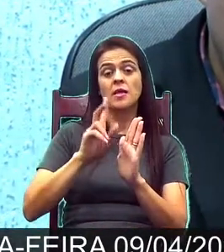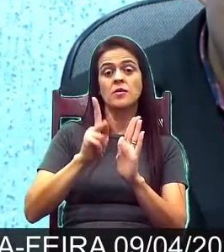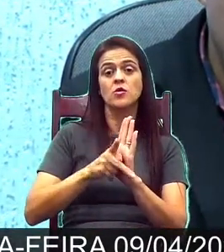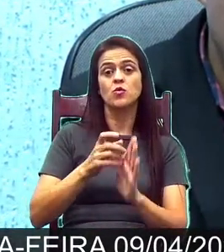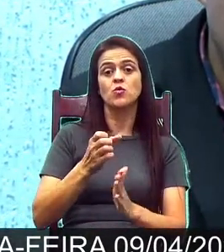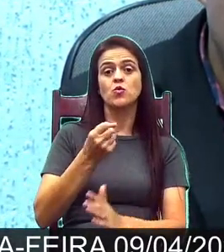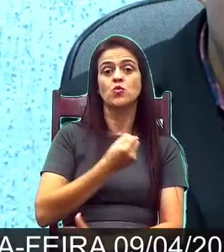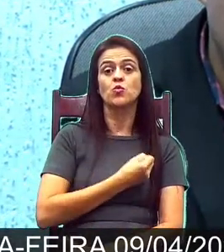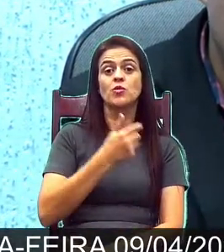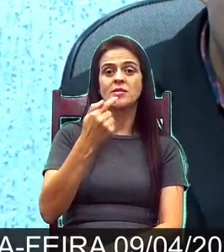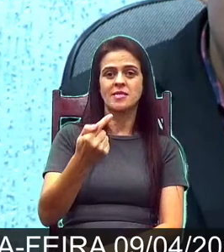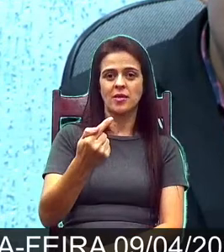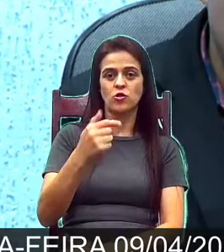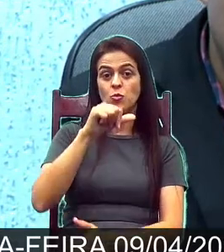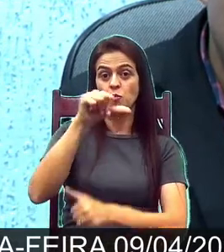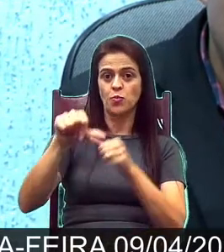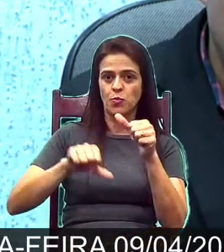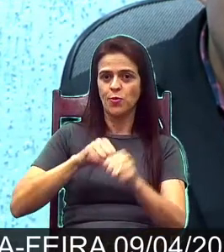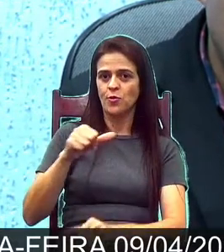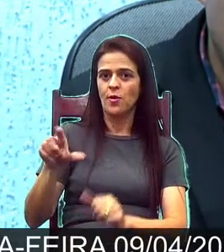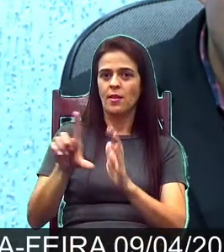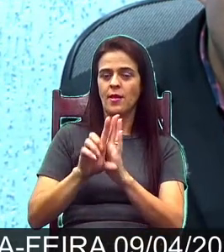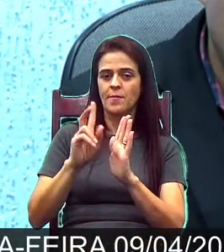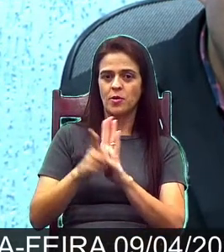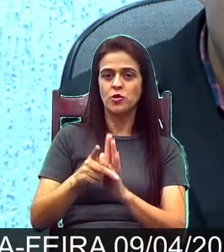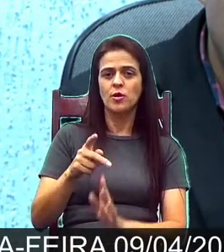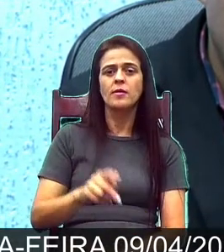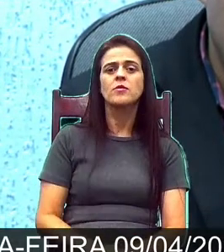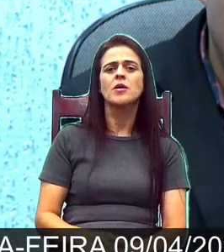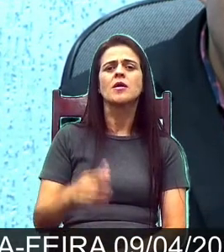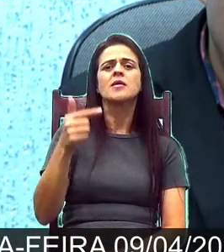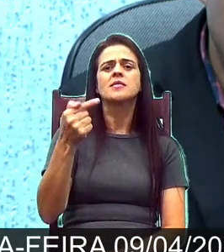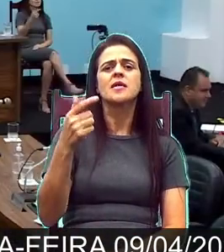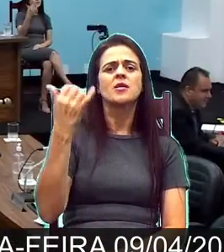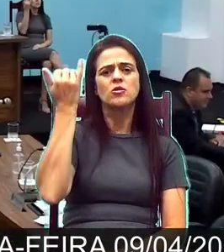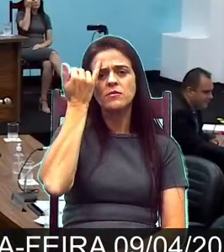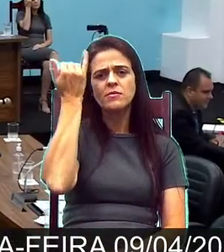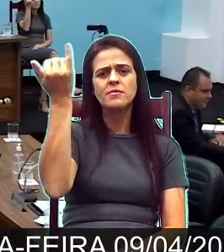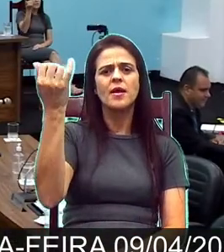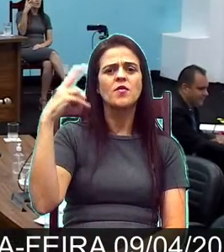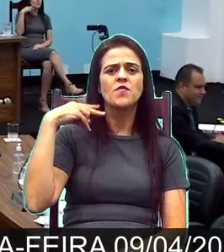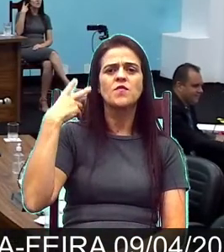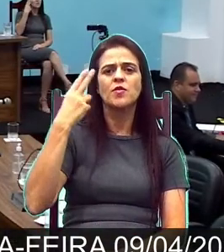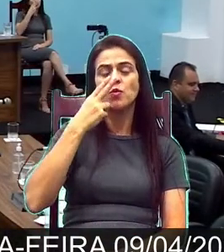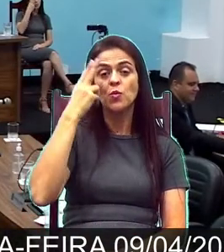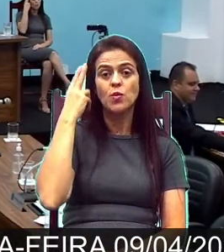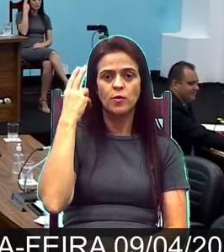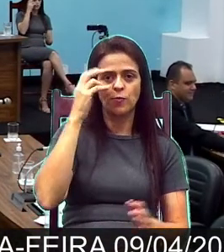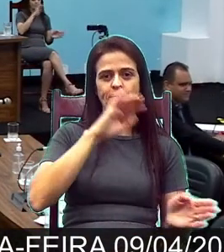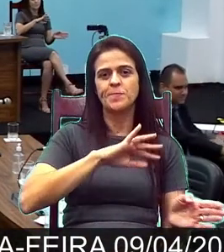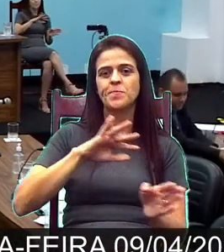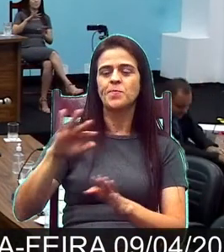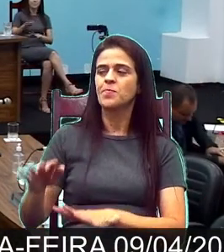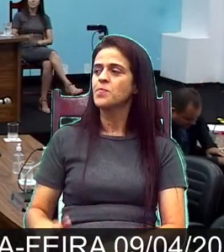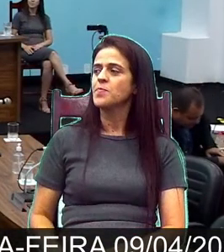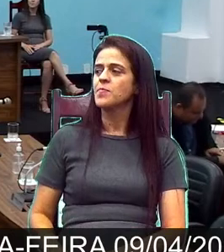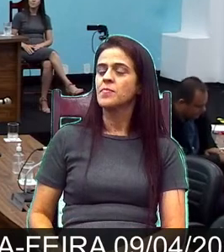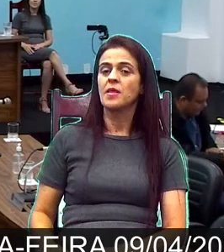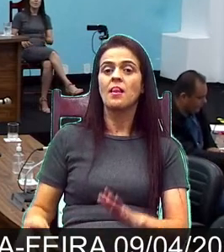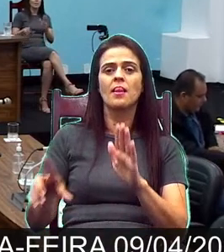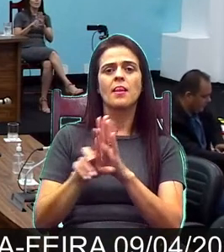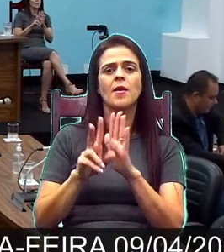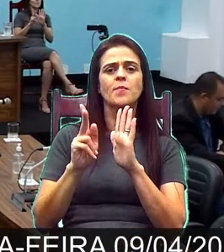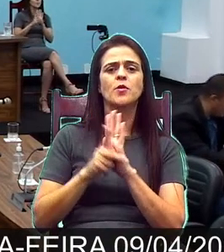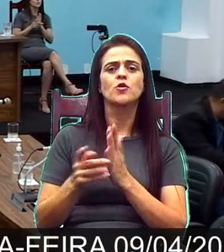decreto legislativo número 7/2024, de autoria do vereador Igor Bueno. Projeto de primeira e única votação. Primeira e única votação de autoria do nobre jovem